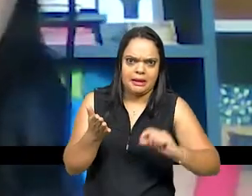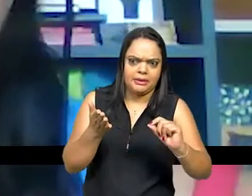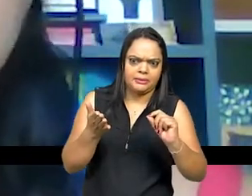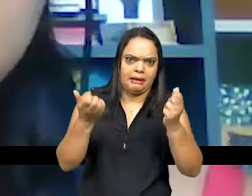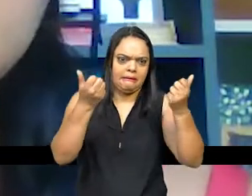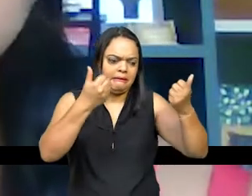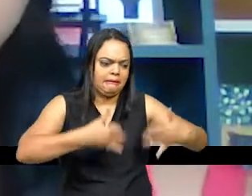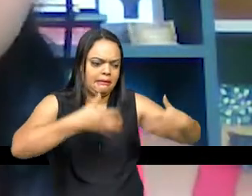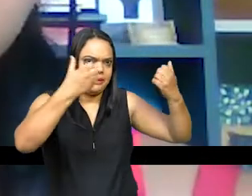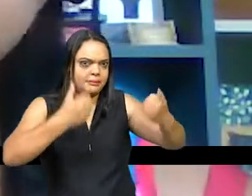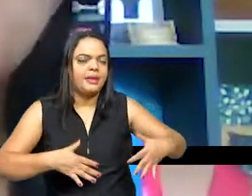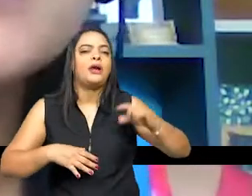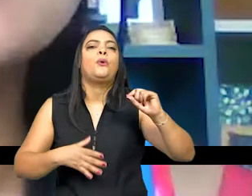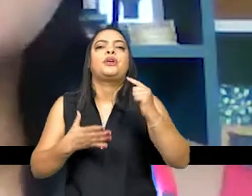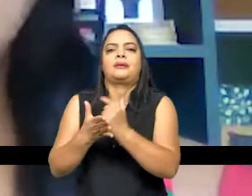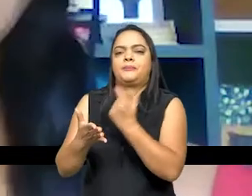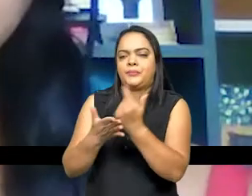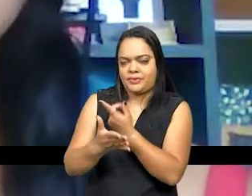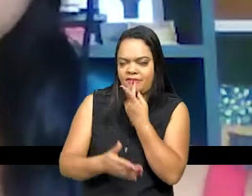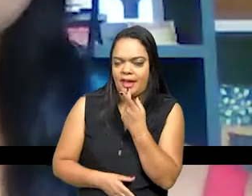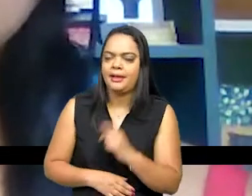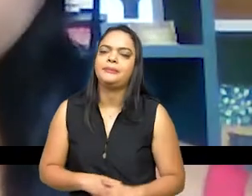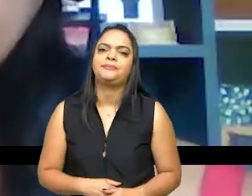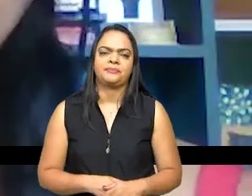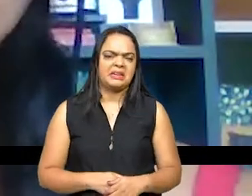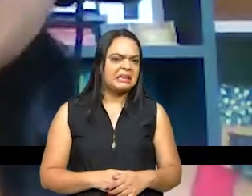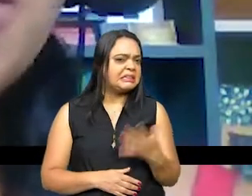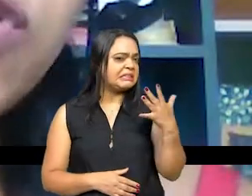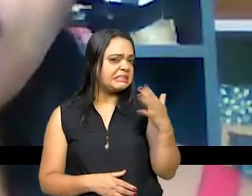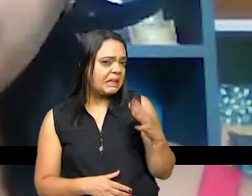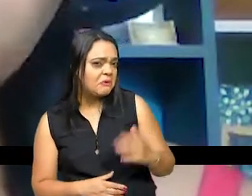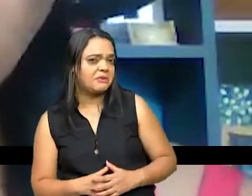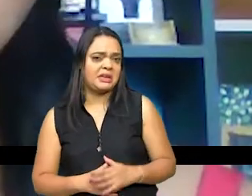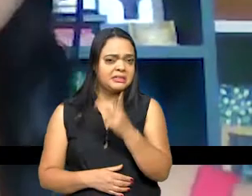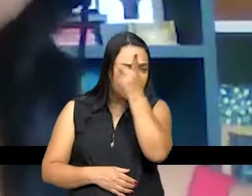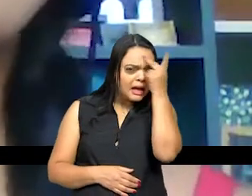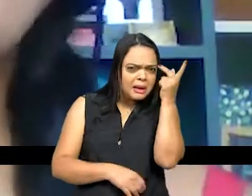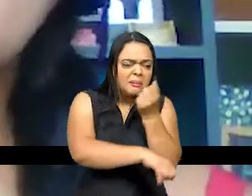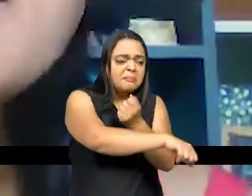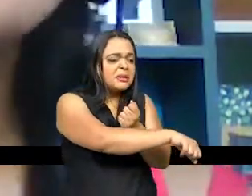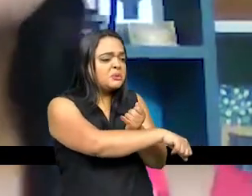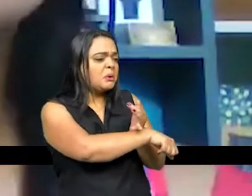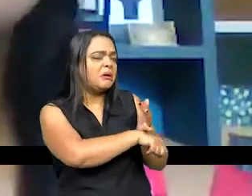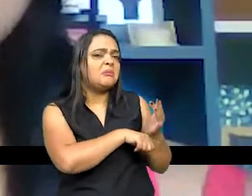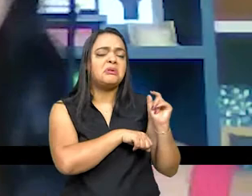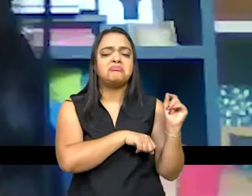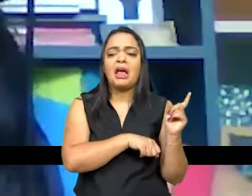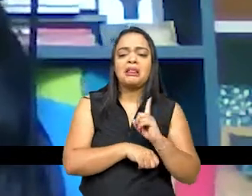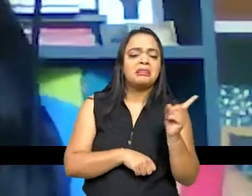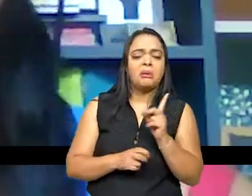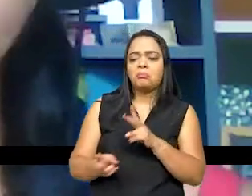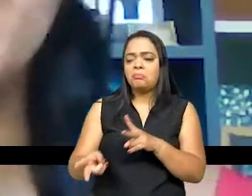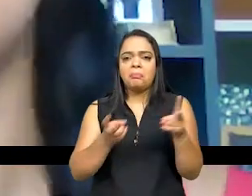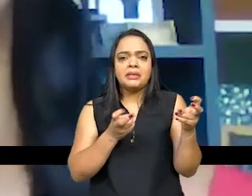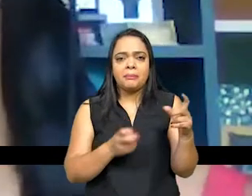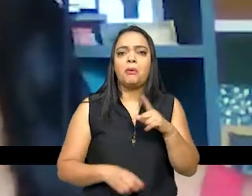argumentação dele, né? E ele vai dizer assim, olha, é possível que haja um momento em que a pessoa branca realmente ainda não tenha